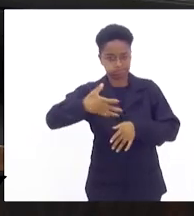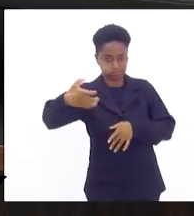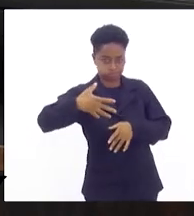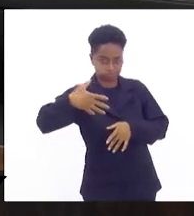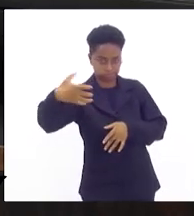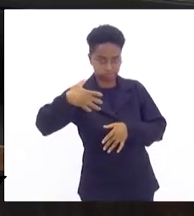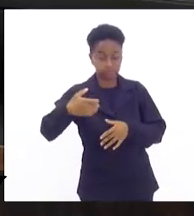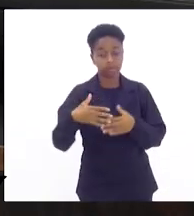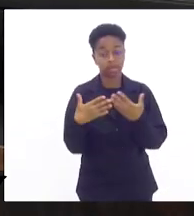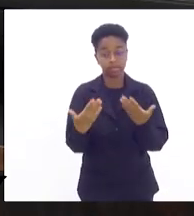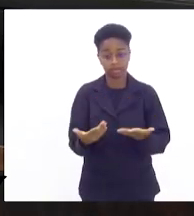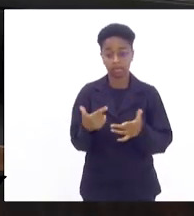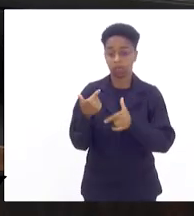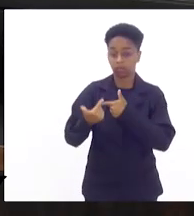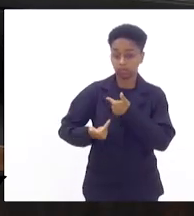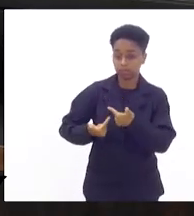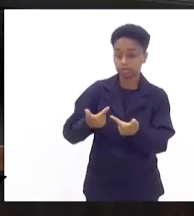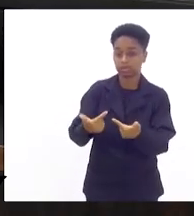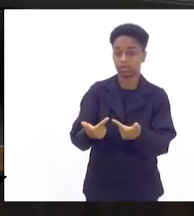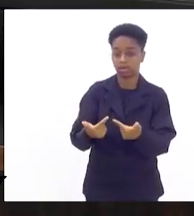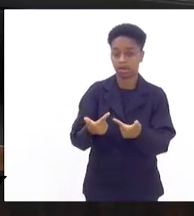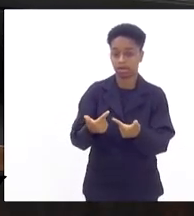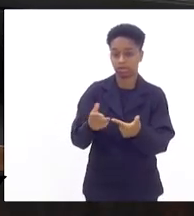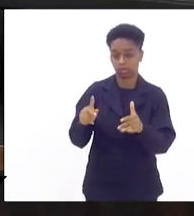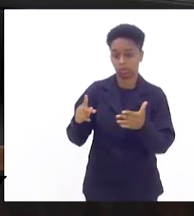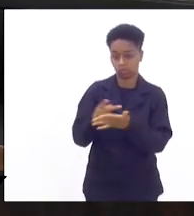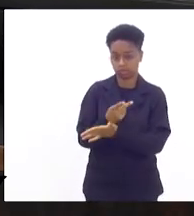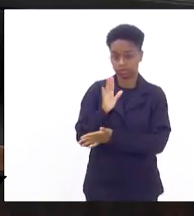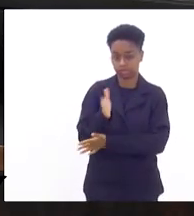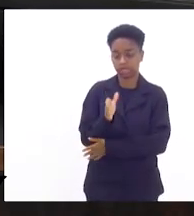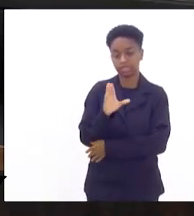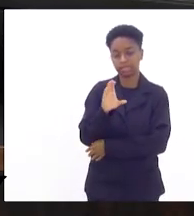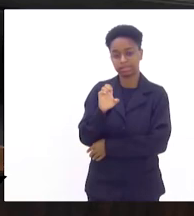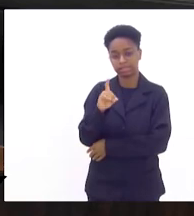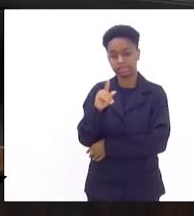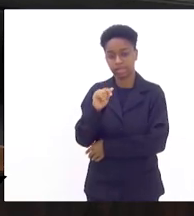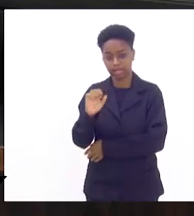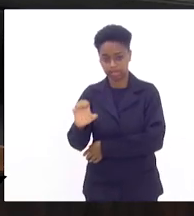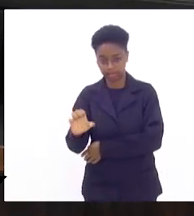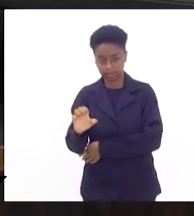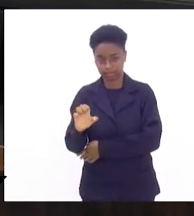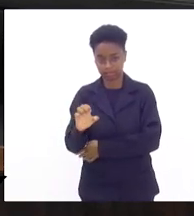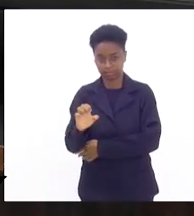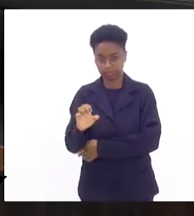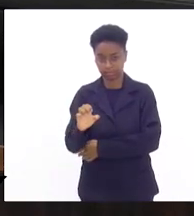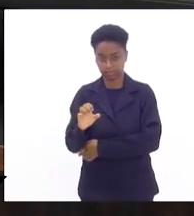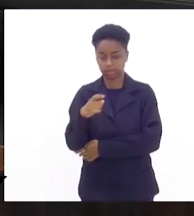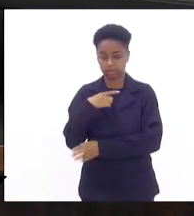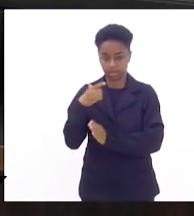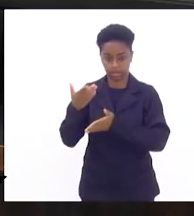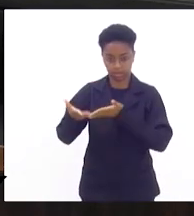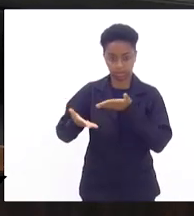E o serviço que já lá na SEDAI, quando ela era detentora do serviço, era um serviço